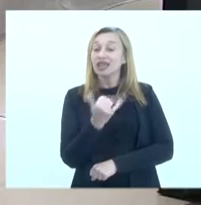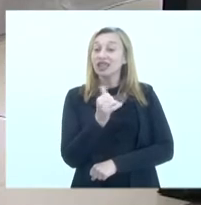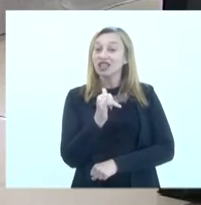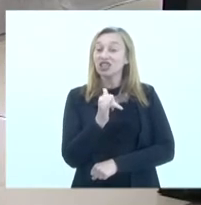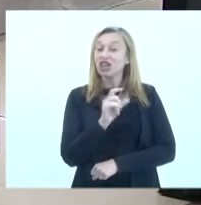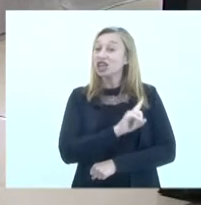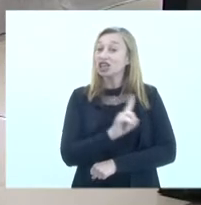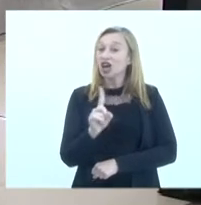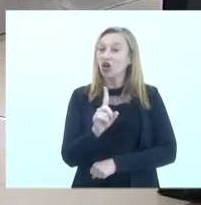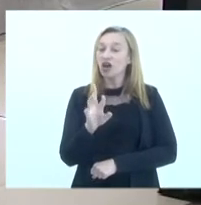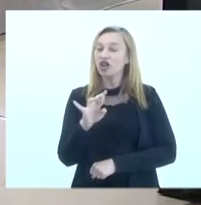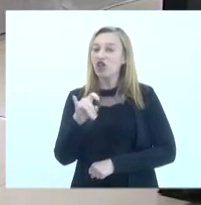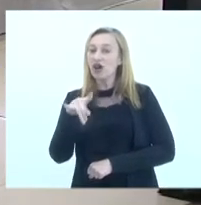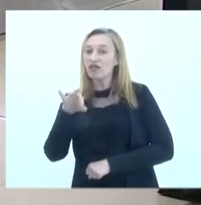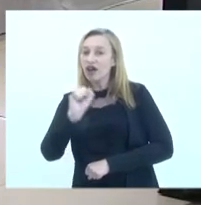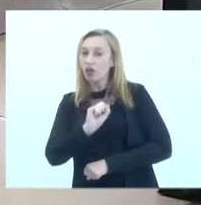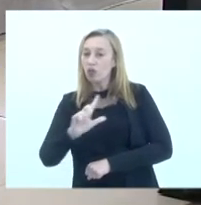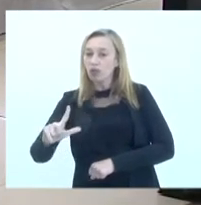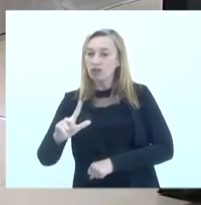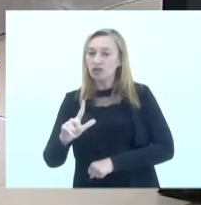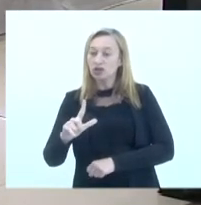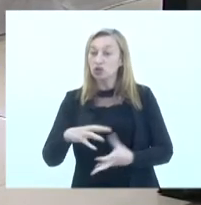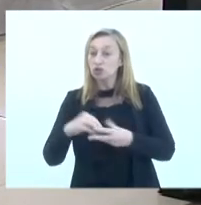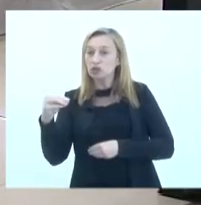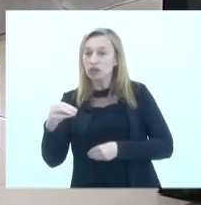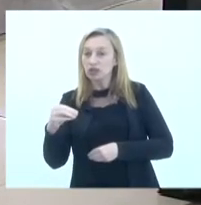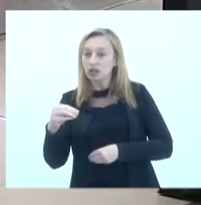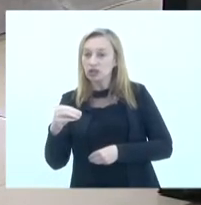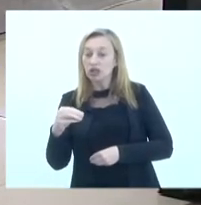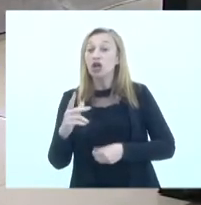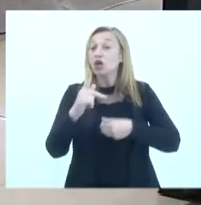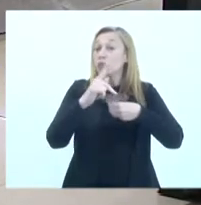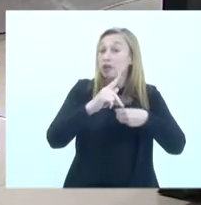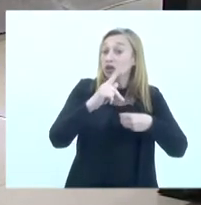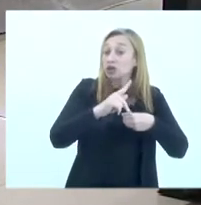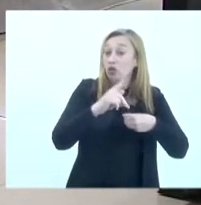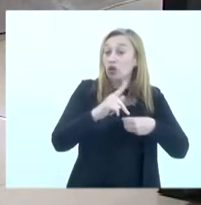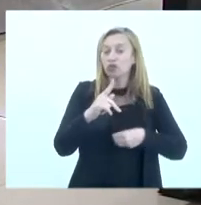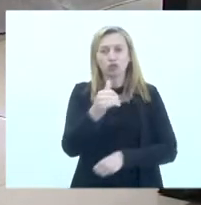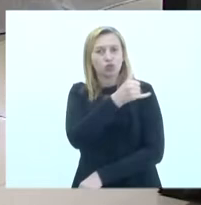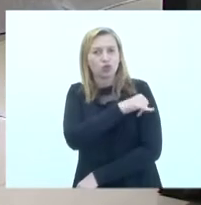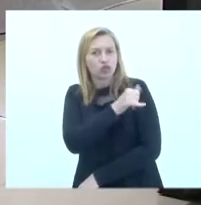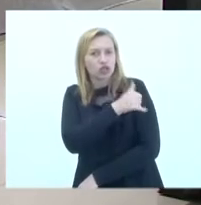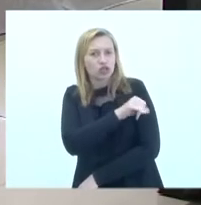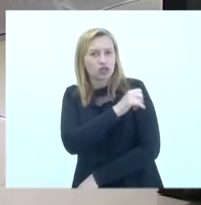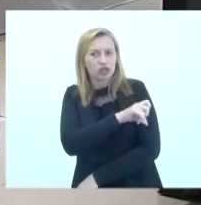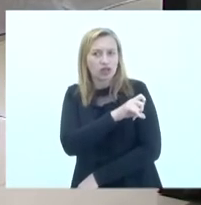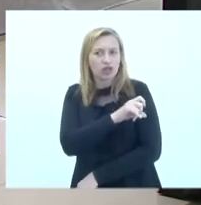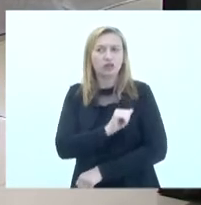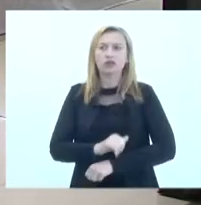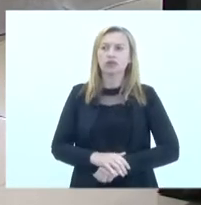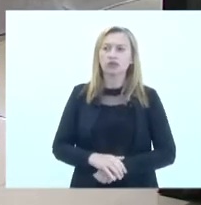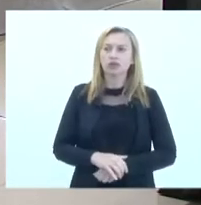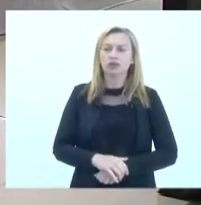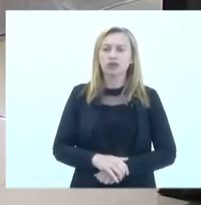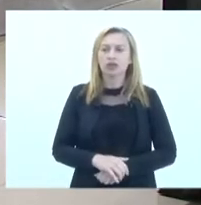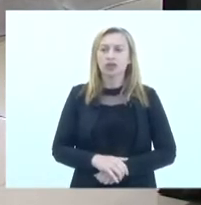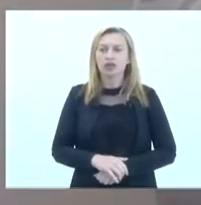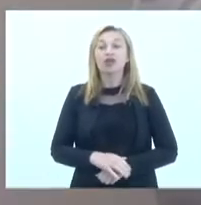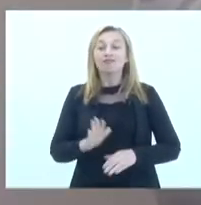renovável desaparecer. E o legado do petróleo no Rio de Janeiro tem que ser um legado